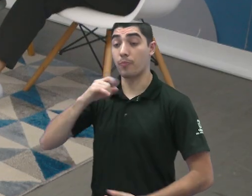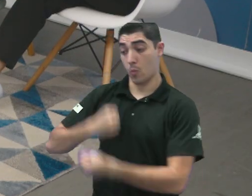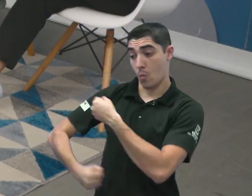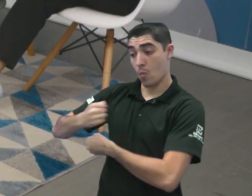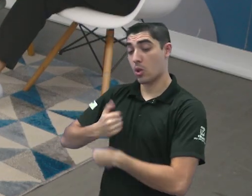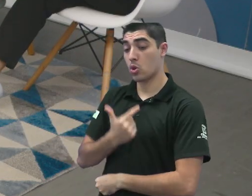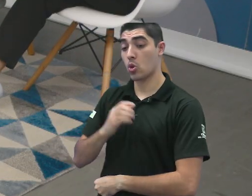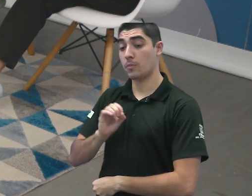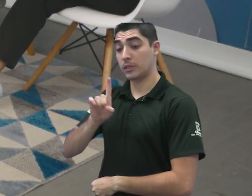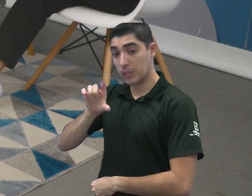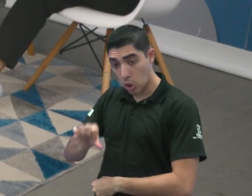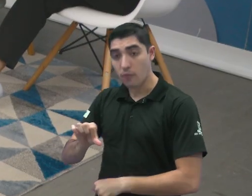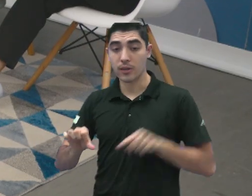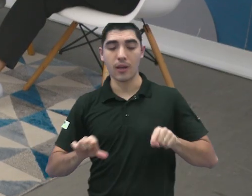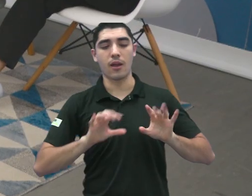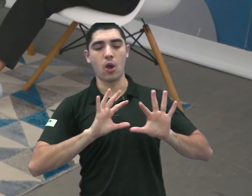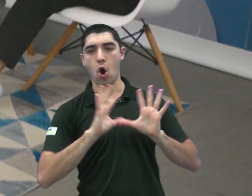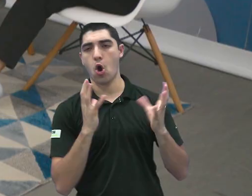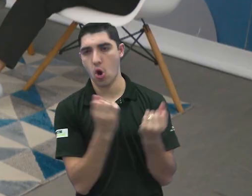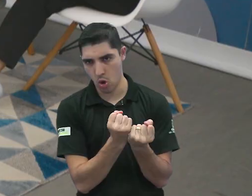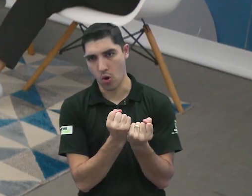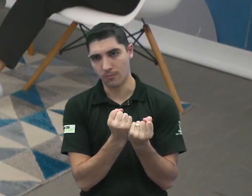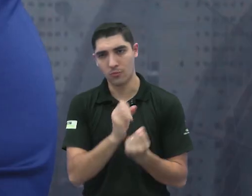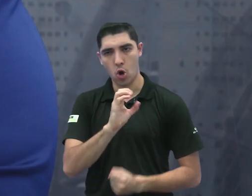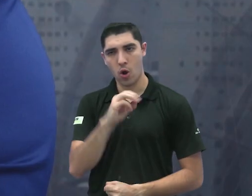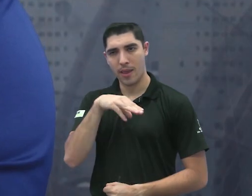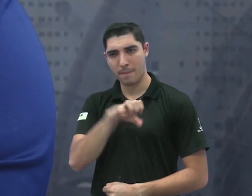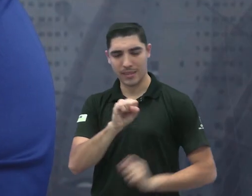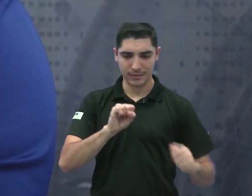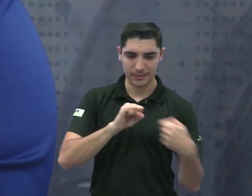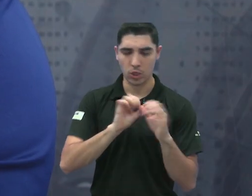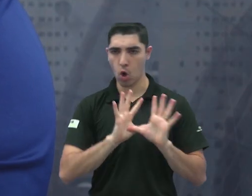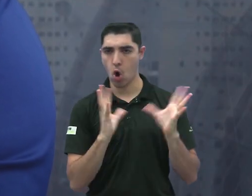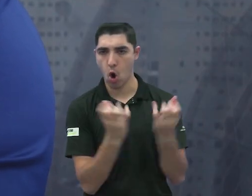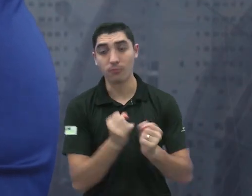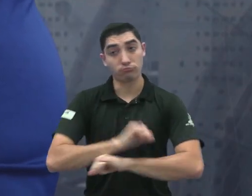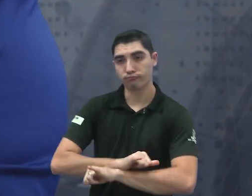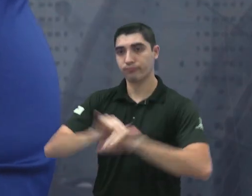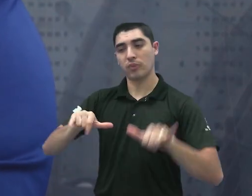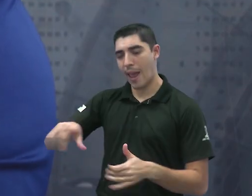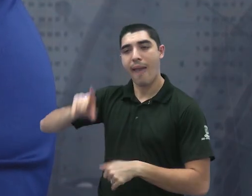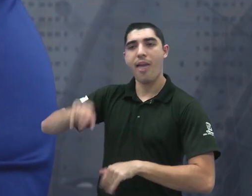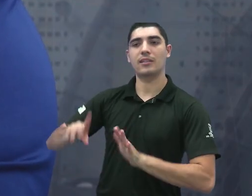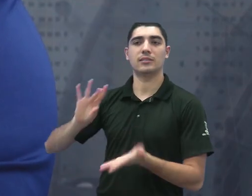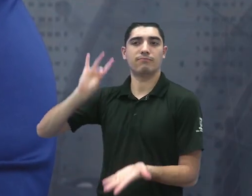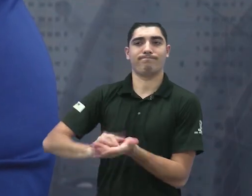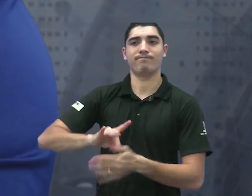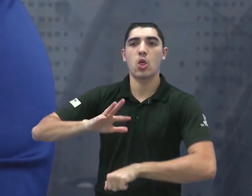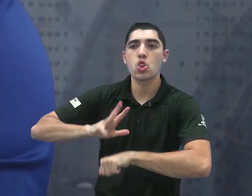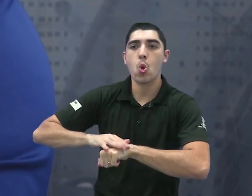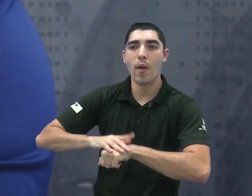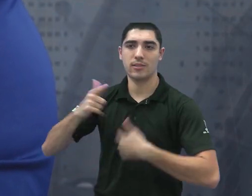2019 que entrou, né, a OMS colocou o burnout como, né, uma doença ocupacional. E a partir daí a gente vem aumentando o número